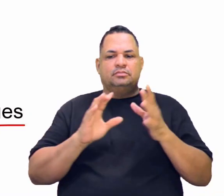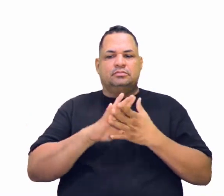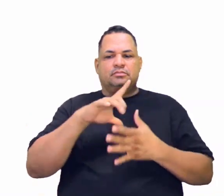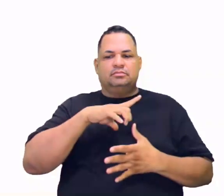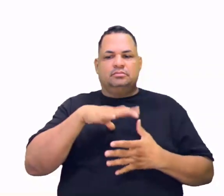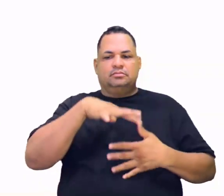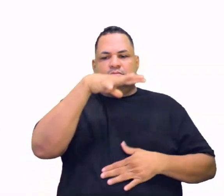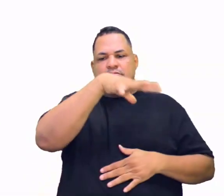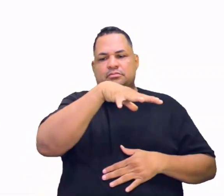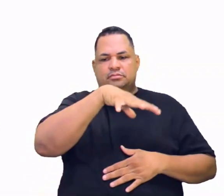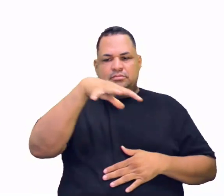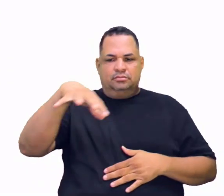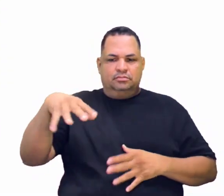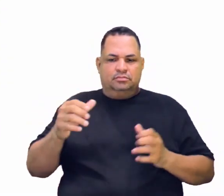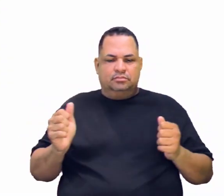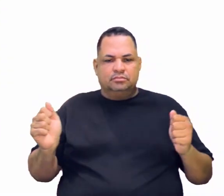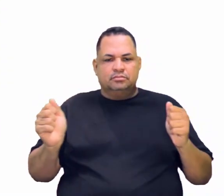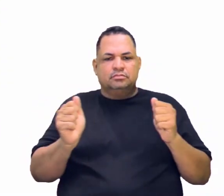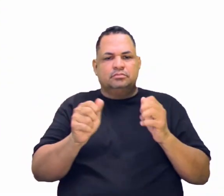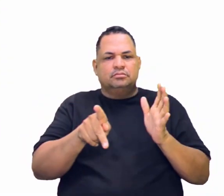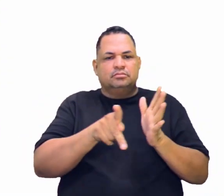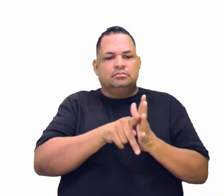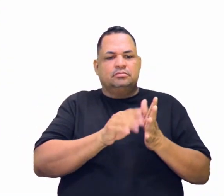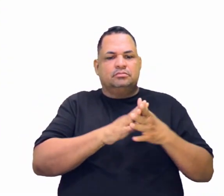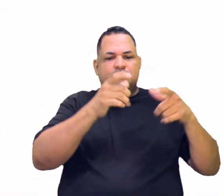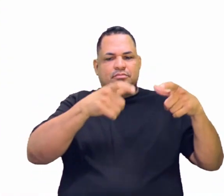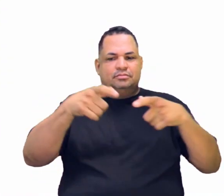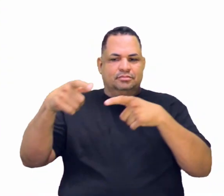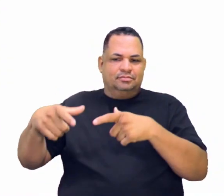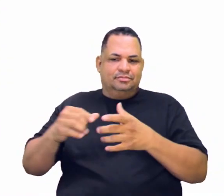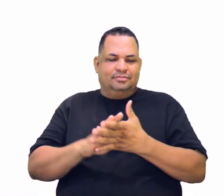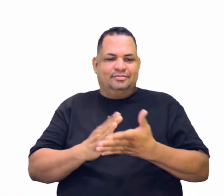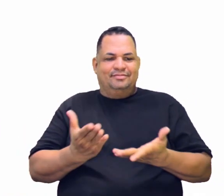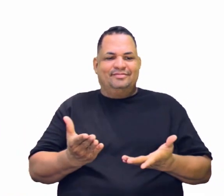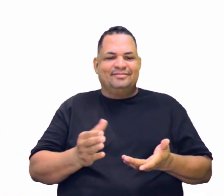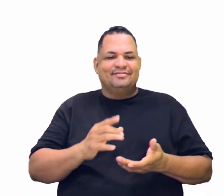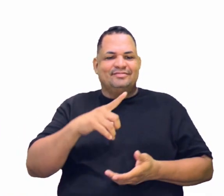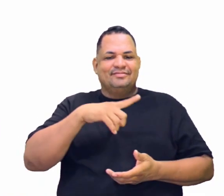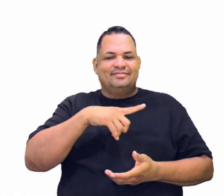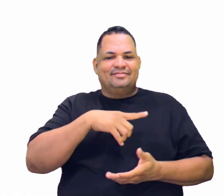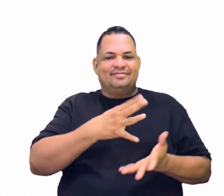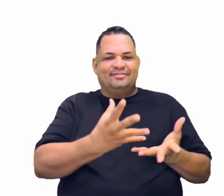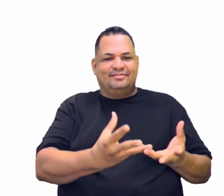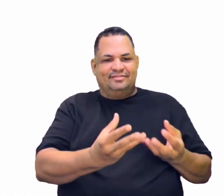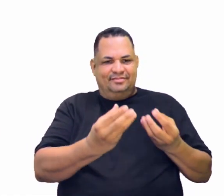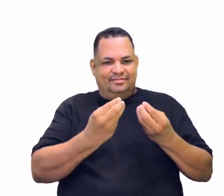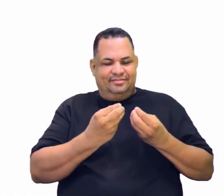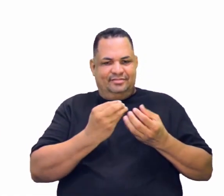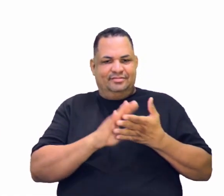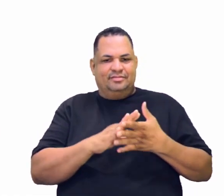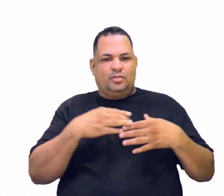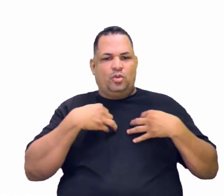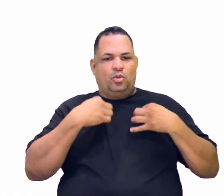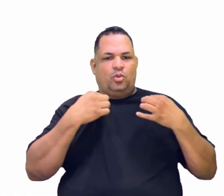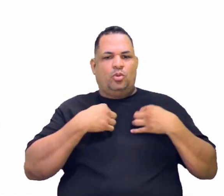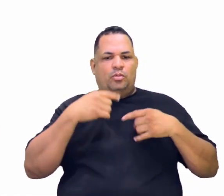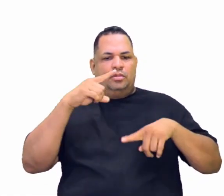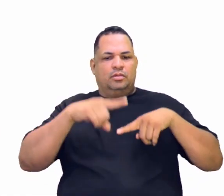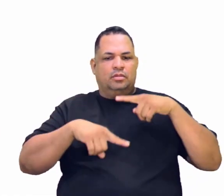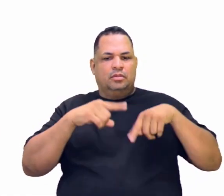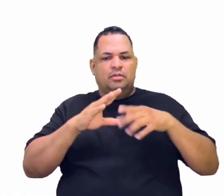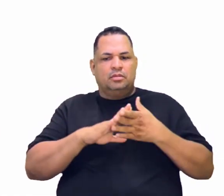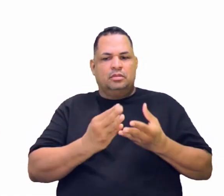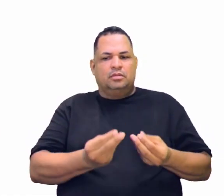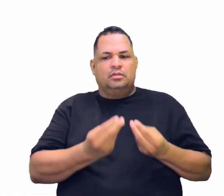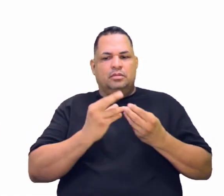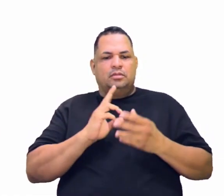o seu território. Os Urueuauau recebendo as roupas e ferramentas que solicitaram